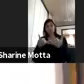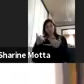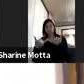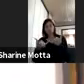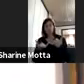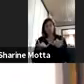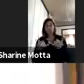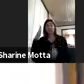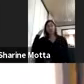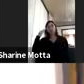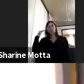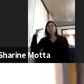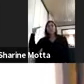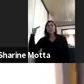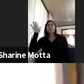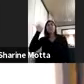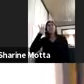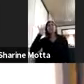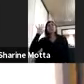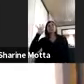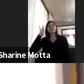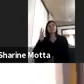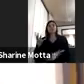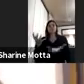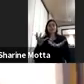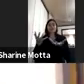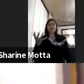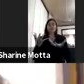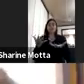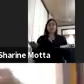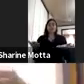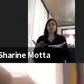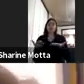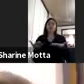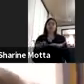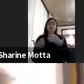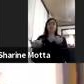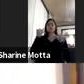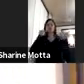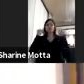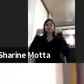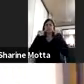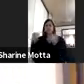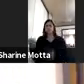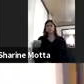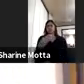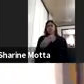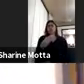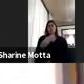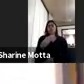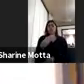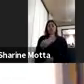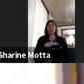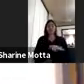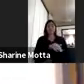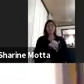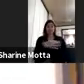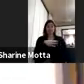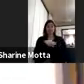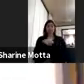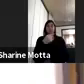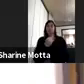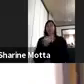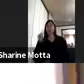jogador, olha, eu tenho milhões de contatos, eu levo seu filho para Portugal, faço ele fazer